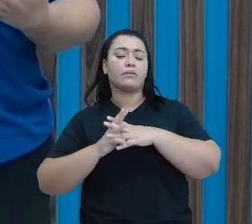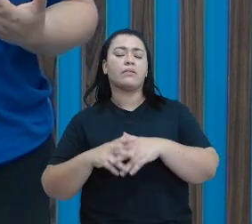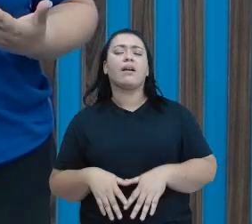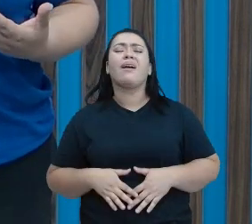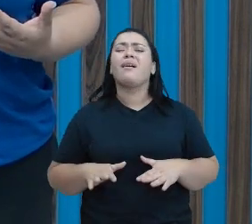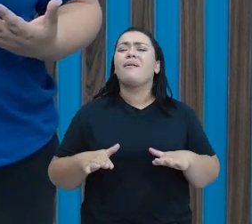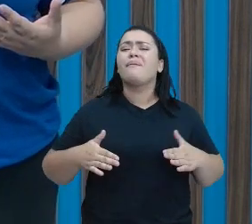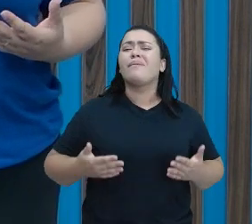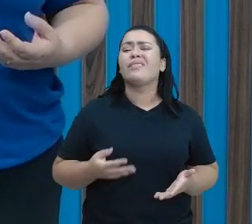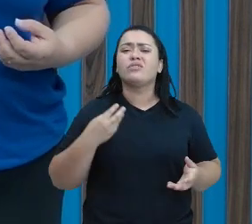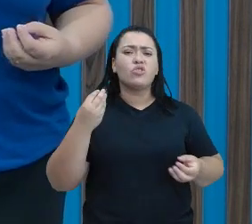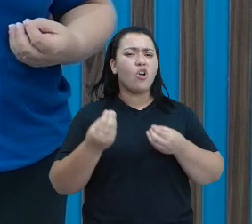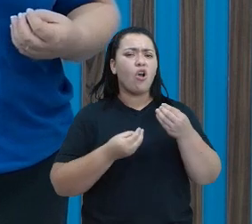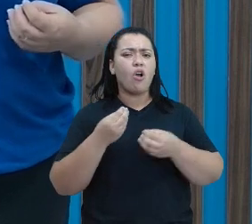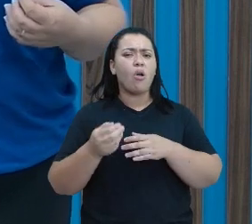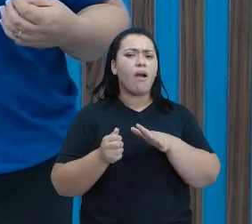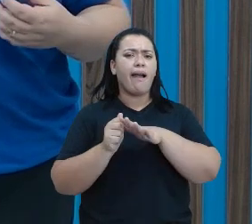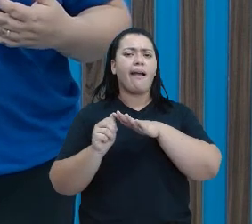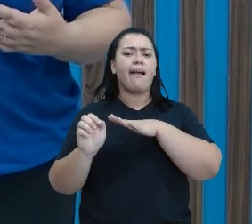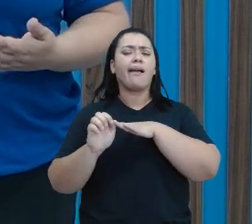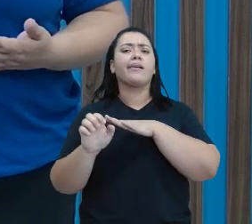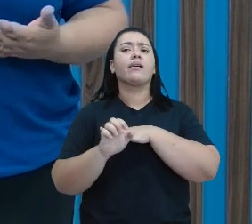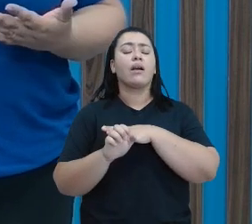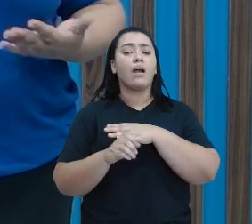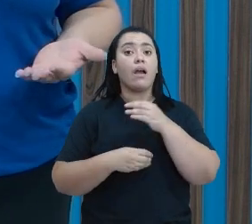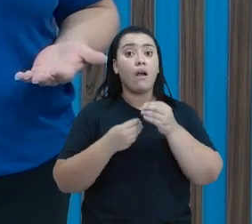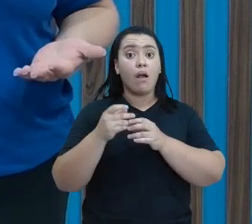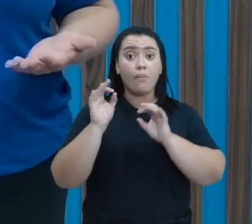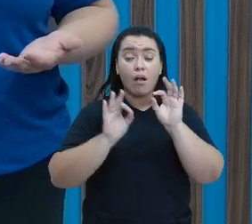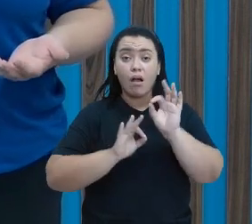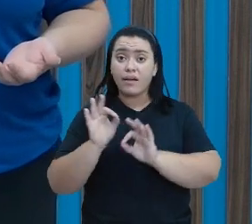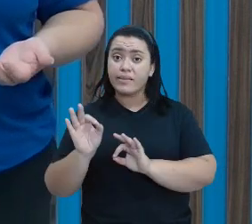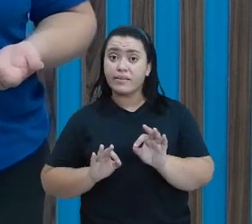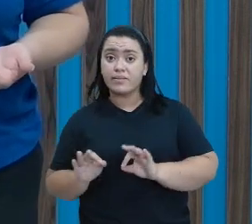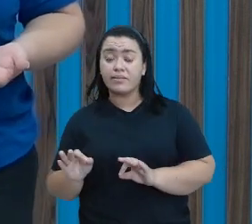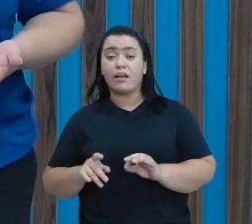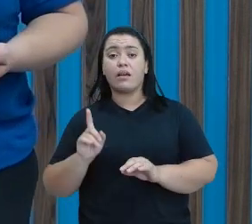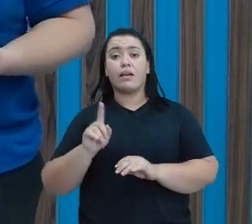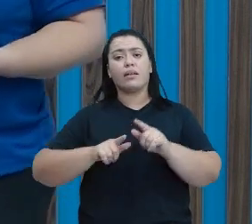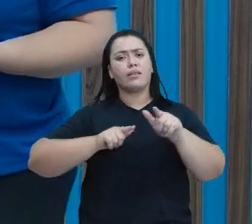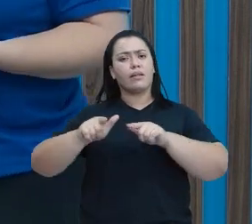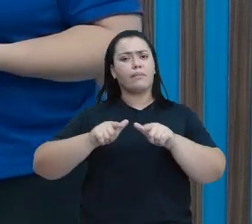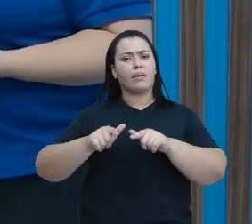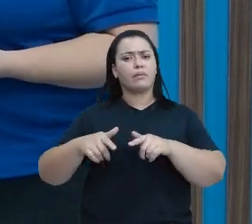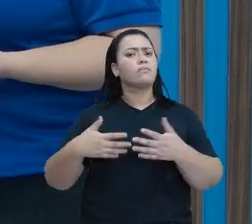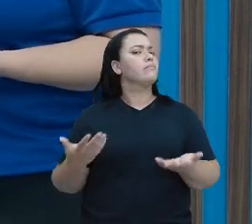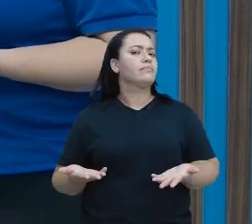que esse AEE, como é que é organizado esse trabalho do AEE?